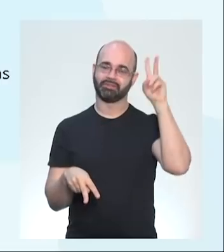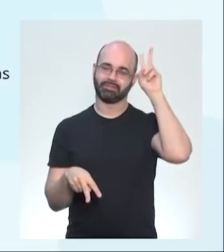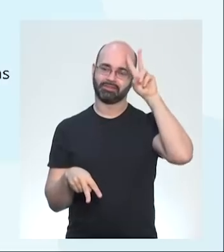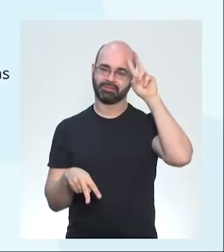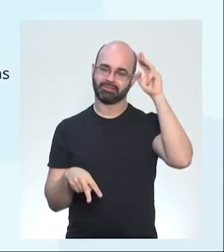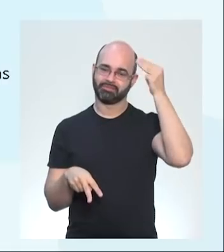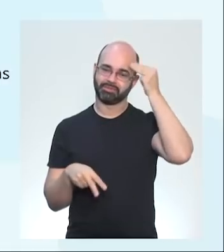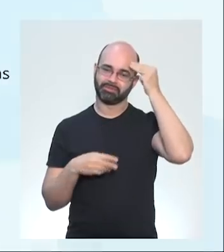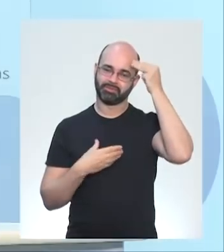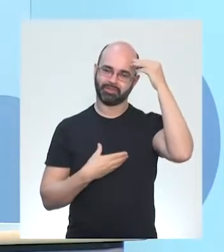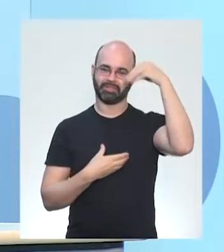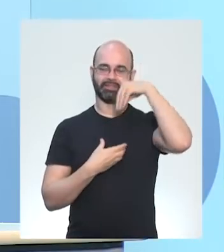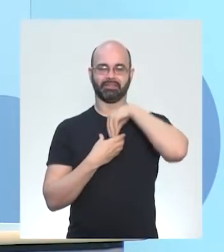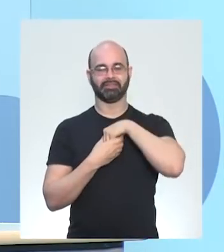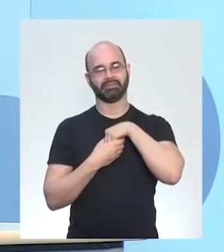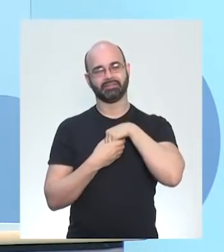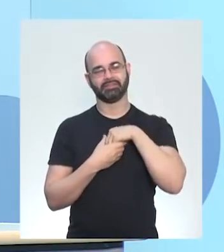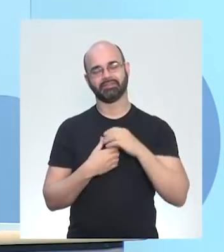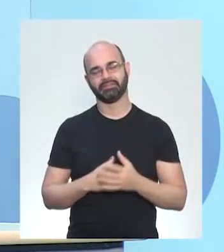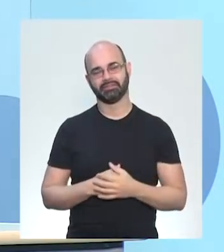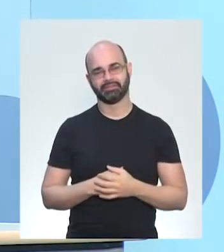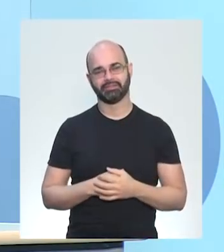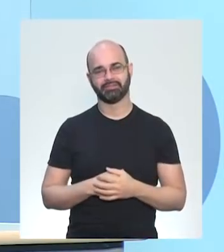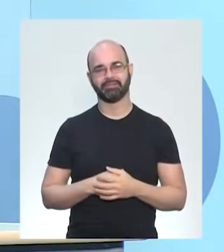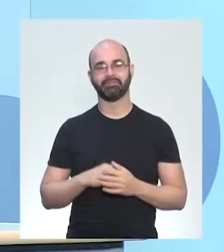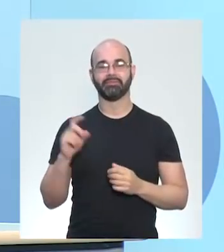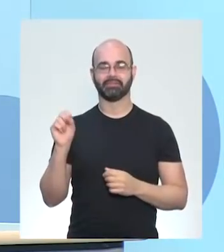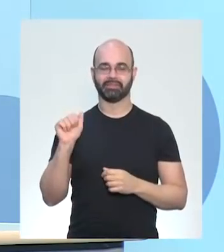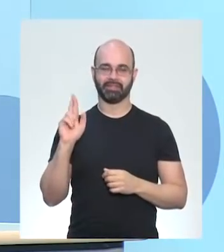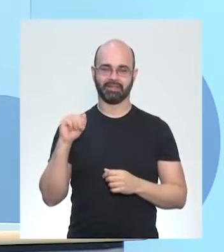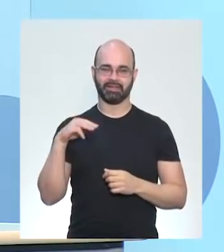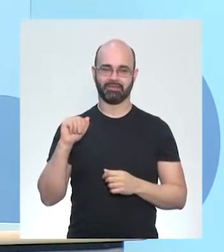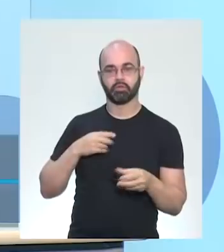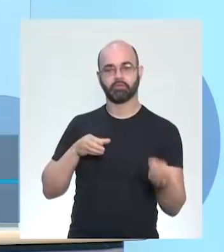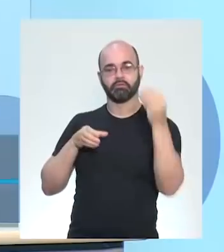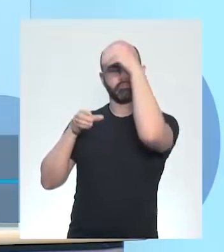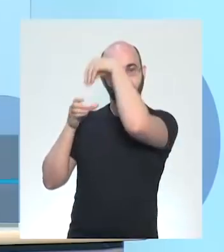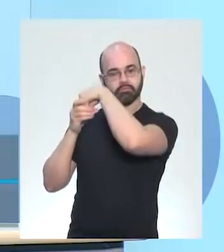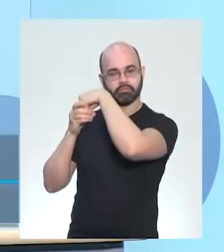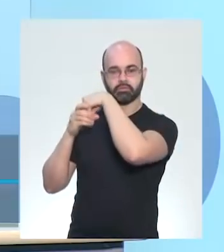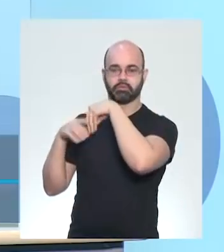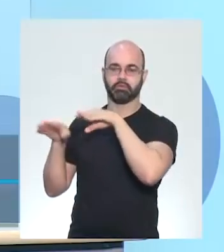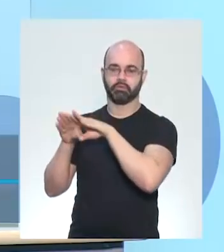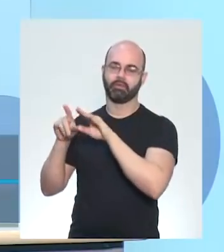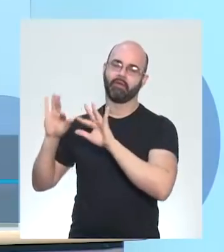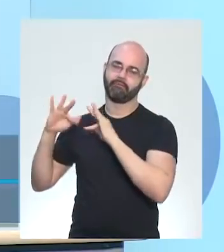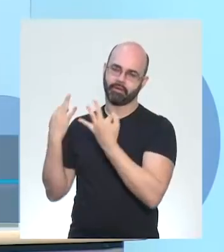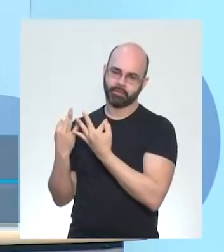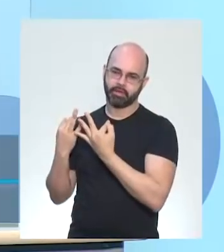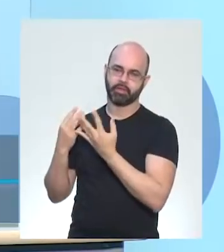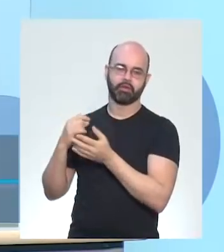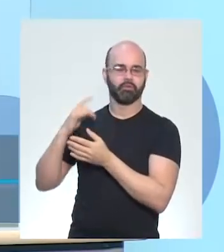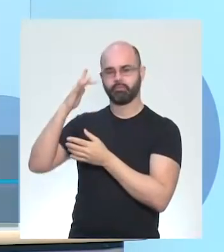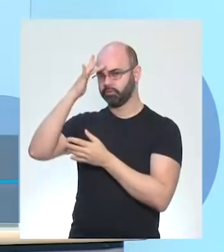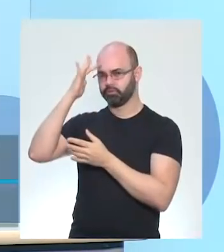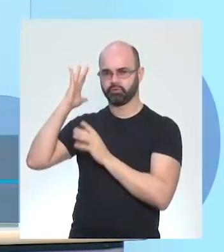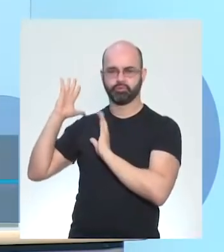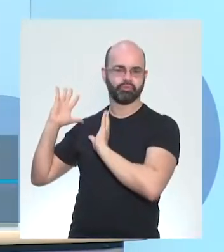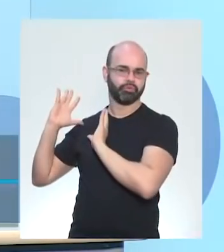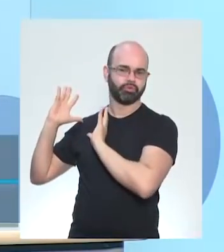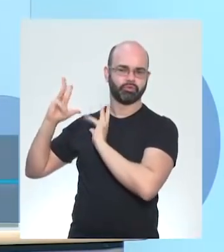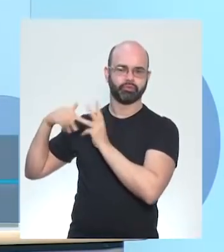as pessoas escreviam, né, até na escola, com um objeto que era um corpo assim comprido, aí você